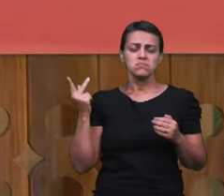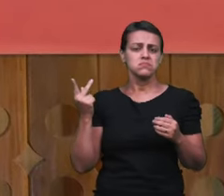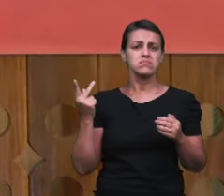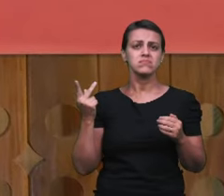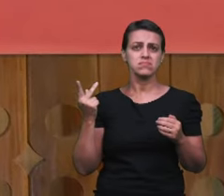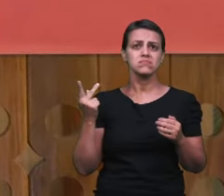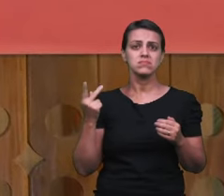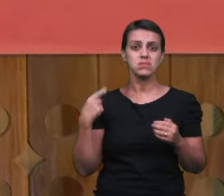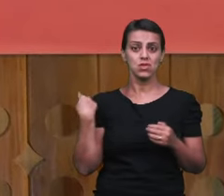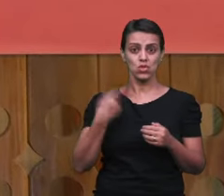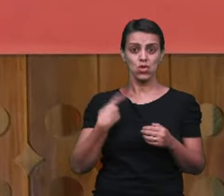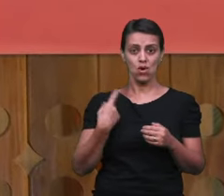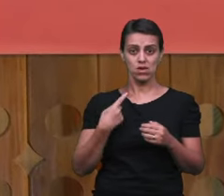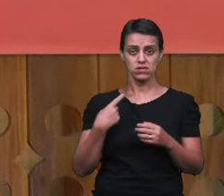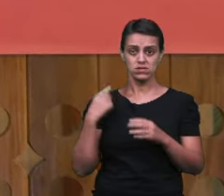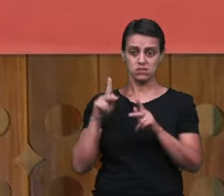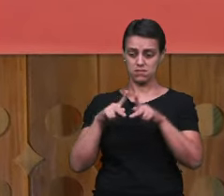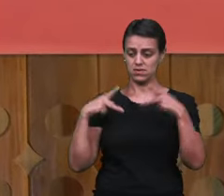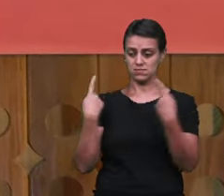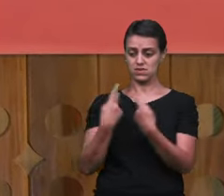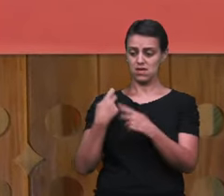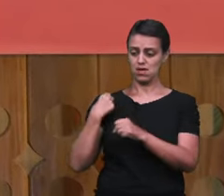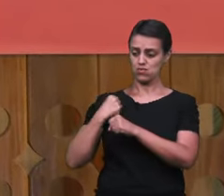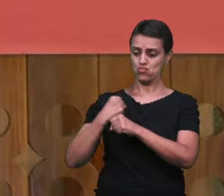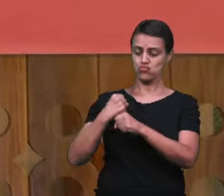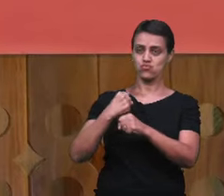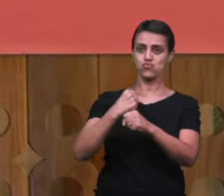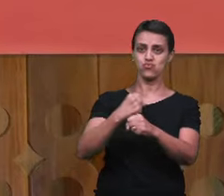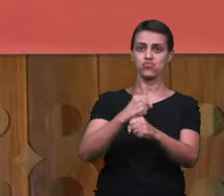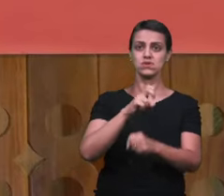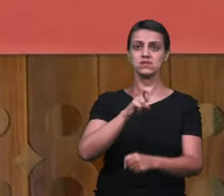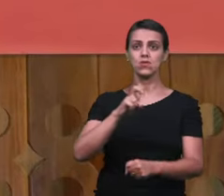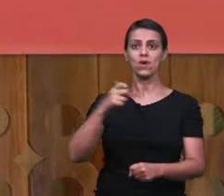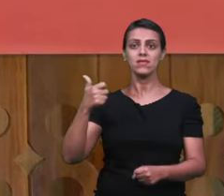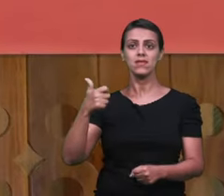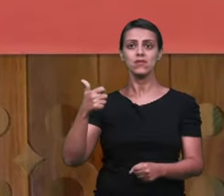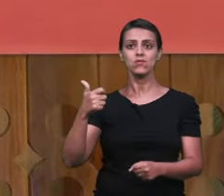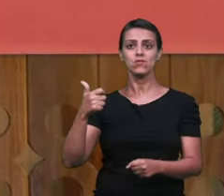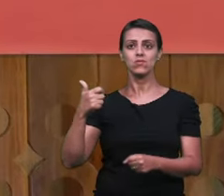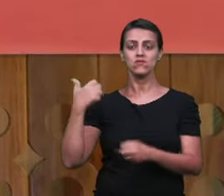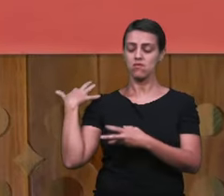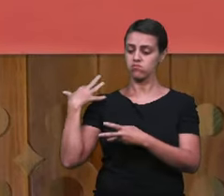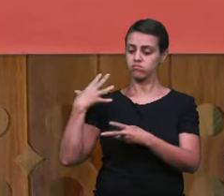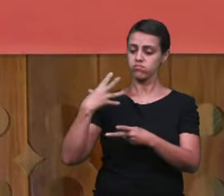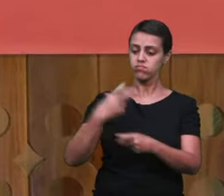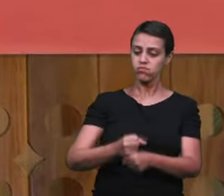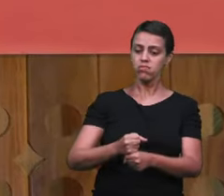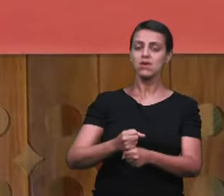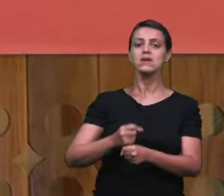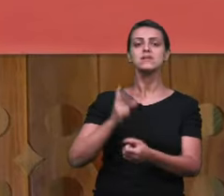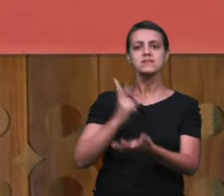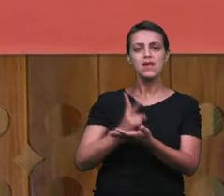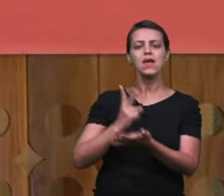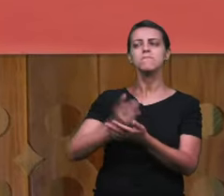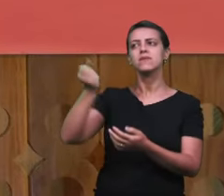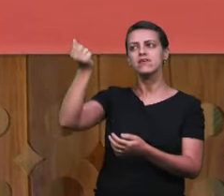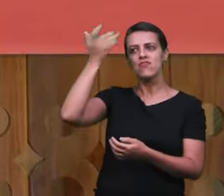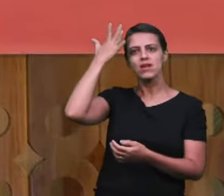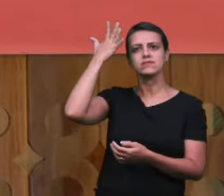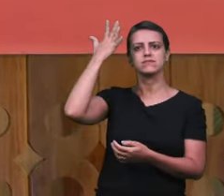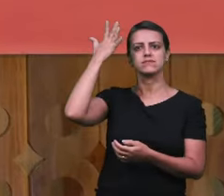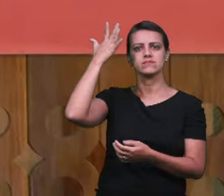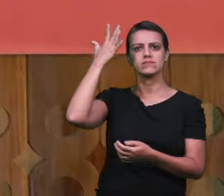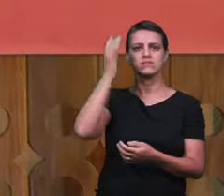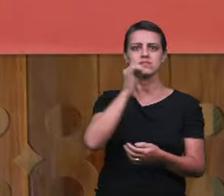e existe por revelação. Não tem meio conversa. É para comprar isso? É para comprar. Ó, mandamos tirar